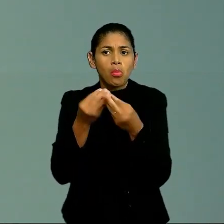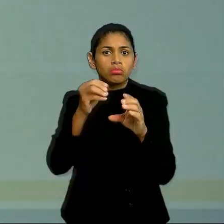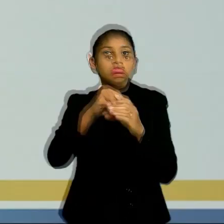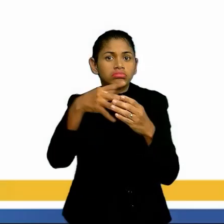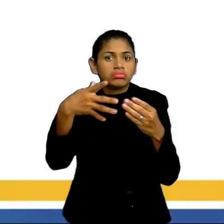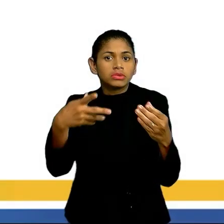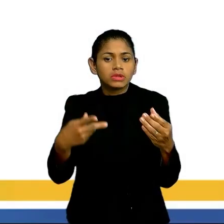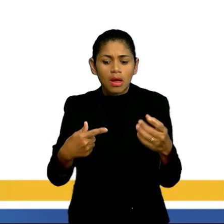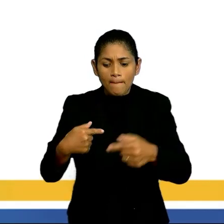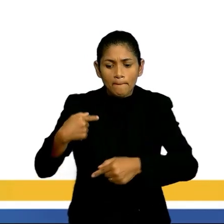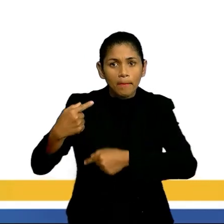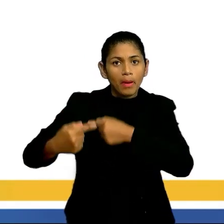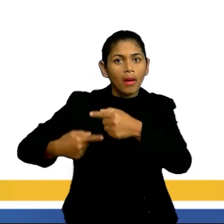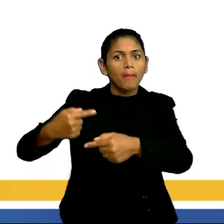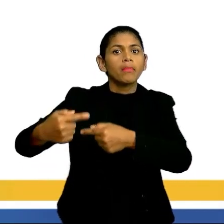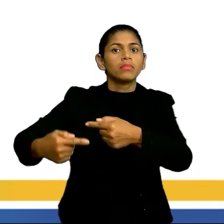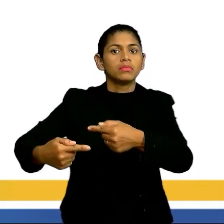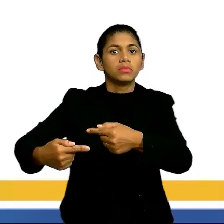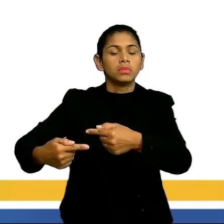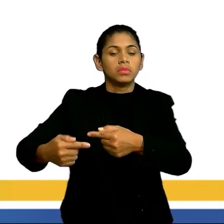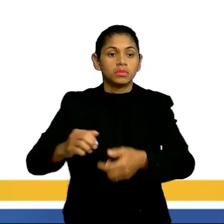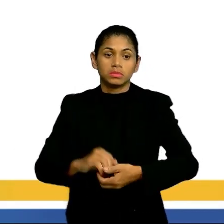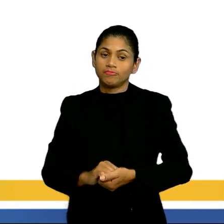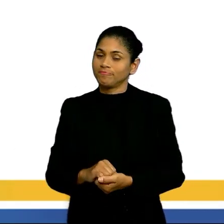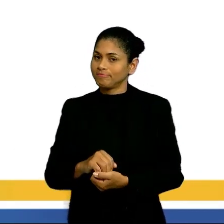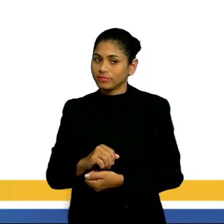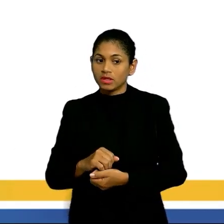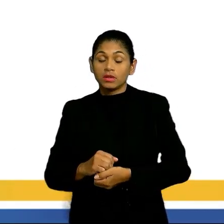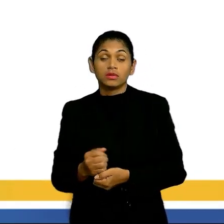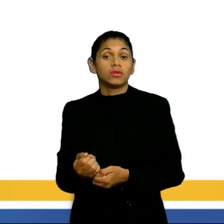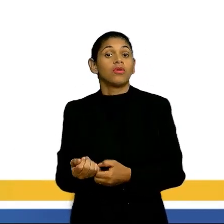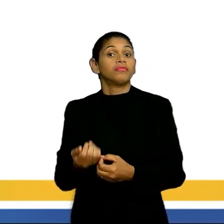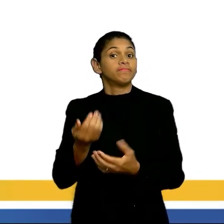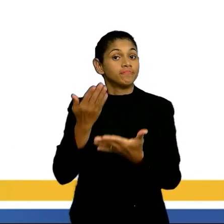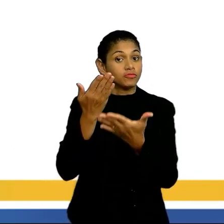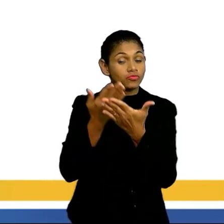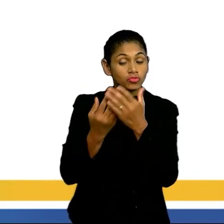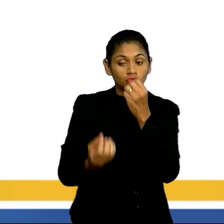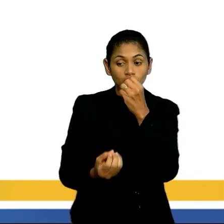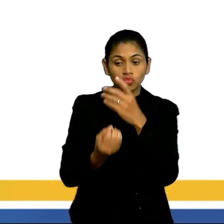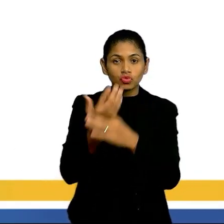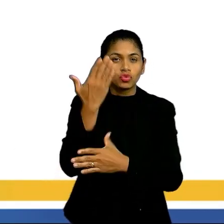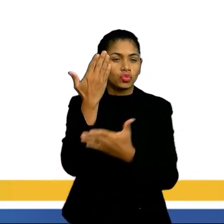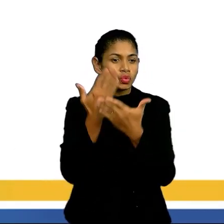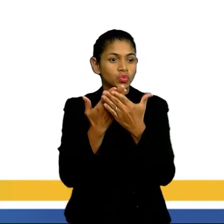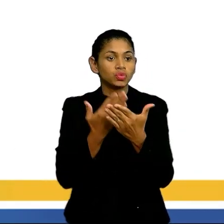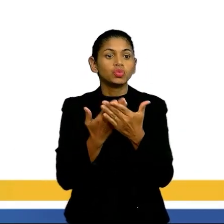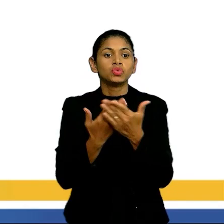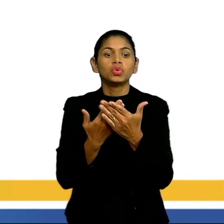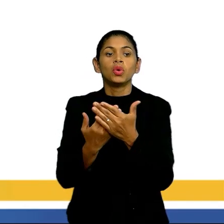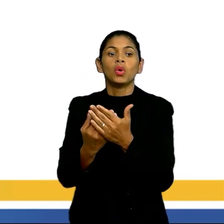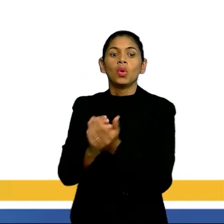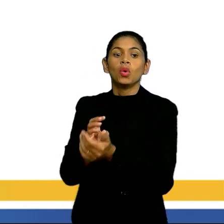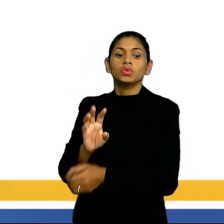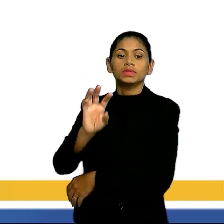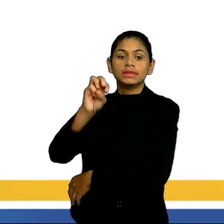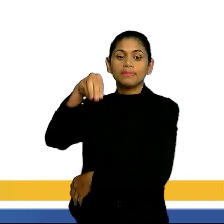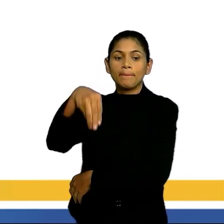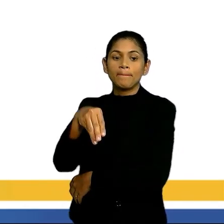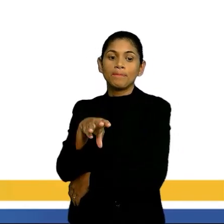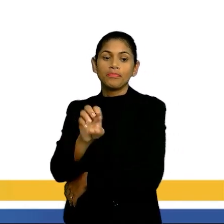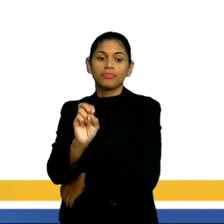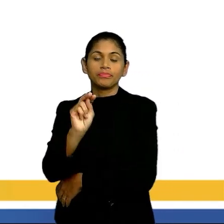isso veio os estudos de Mendel, que ganhou o nome de neodarwinismo. Então, neodarwinismo é